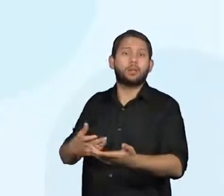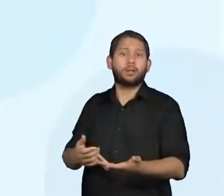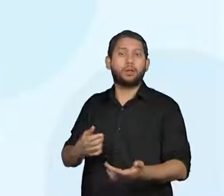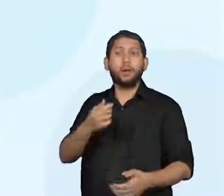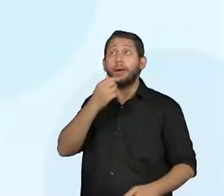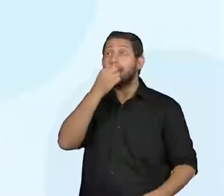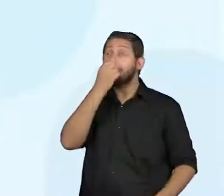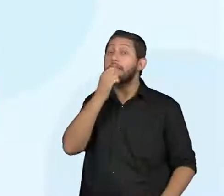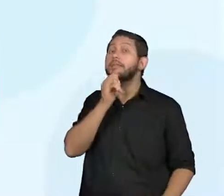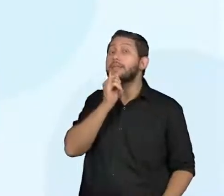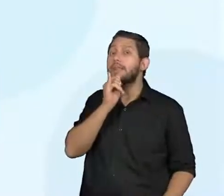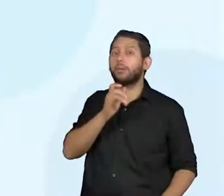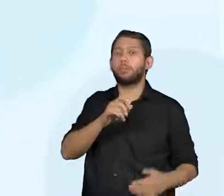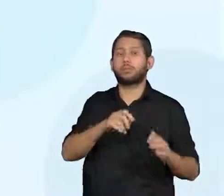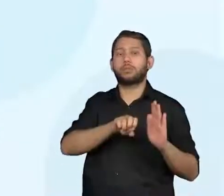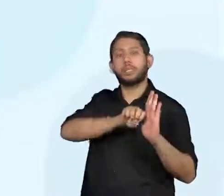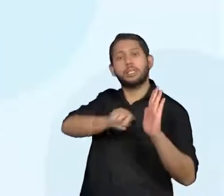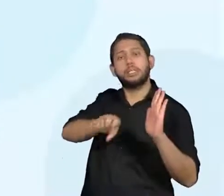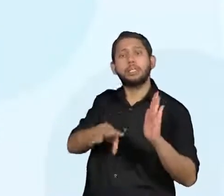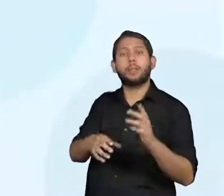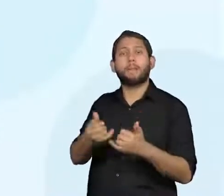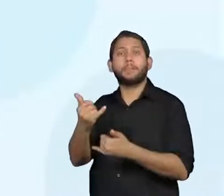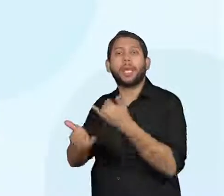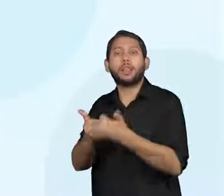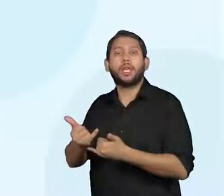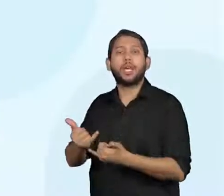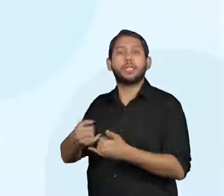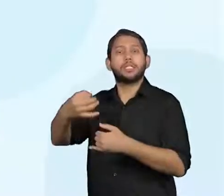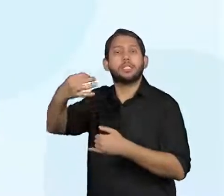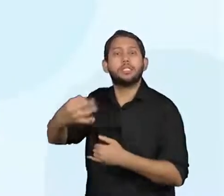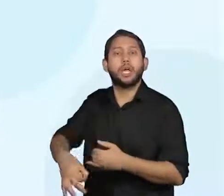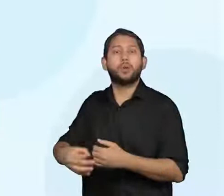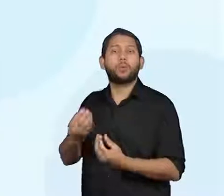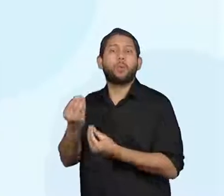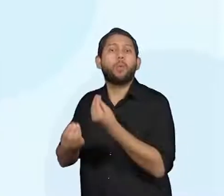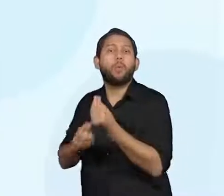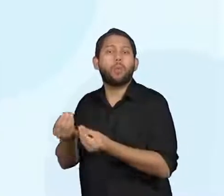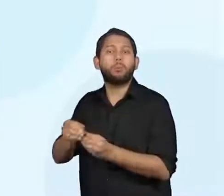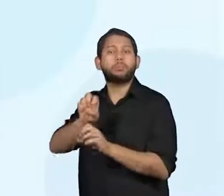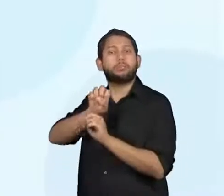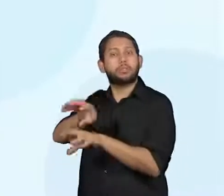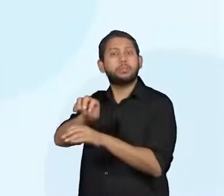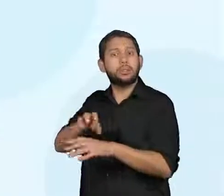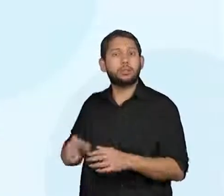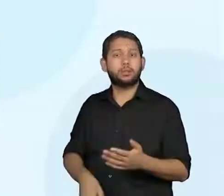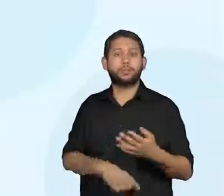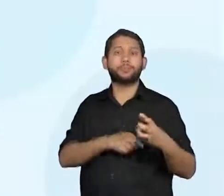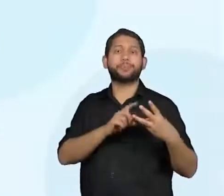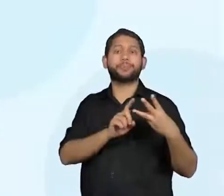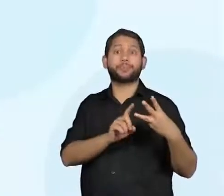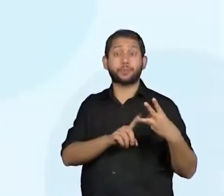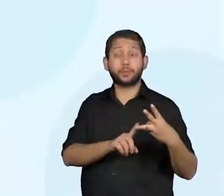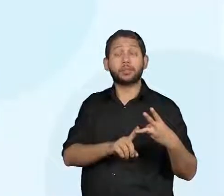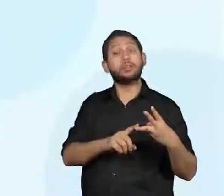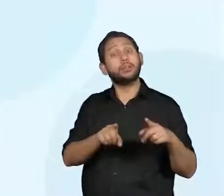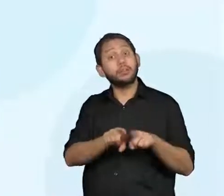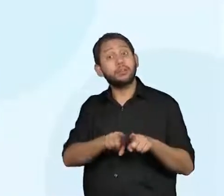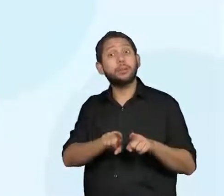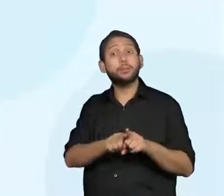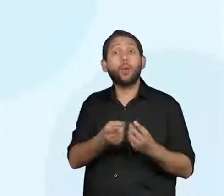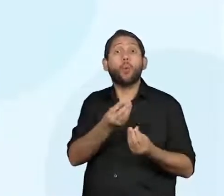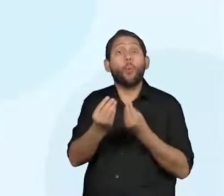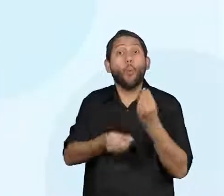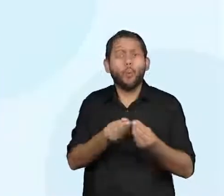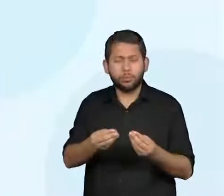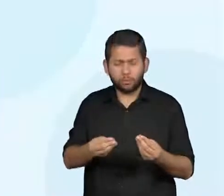a realizar uma receita, seja a seguir as regras de uma brincadeira, mas o intuito é instruir.